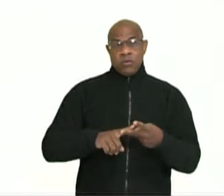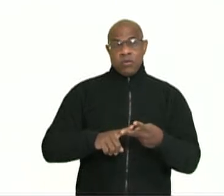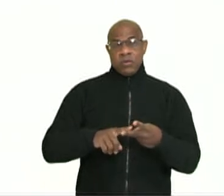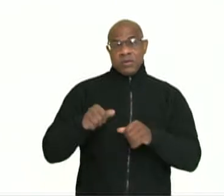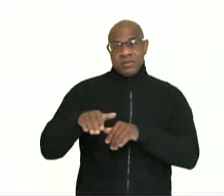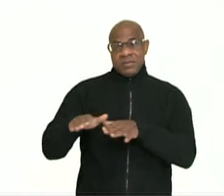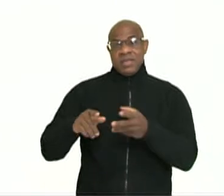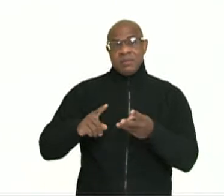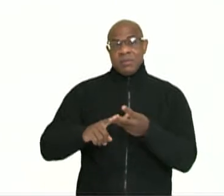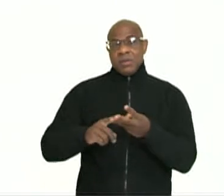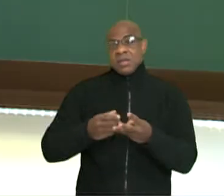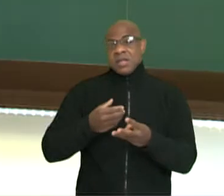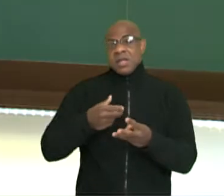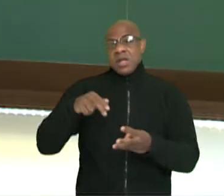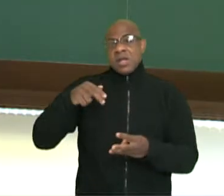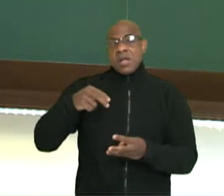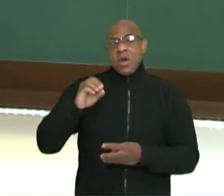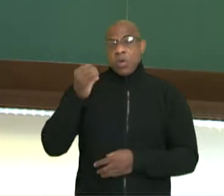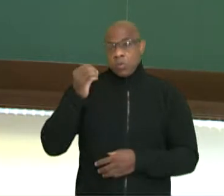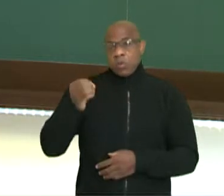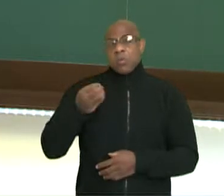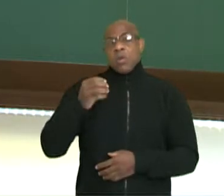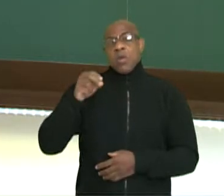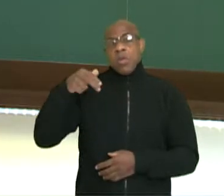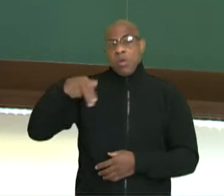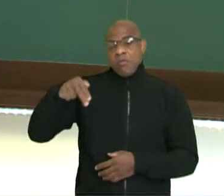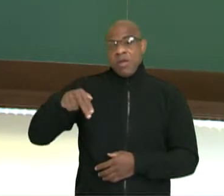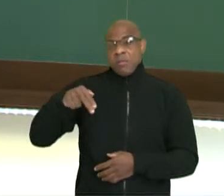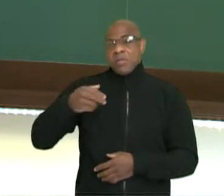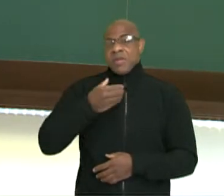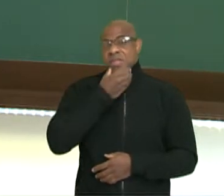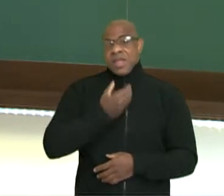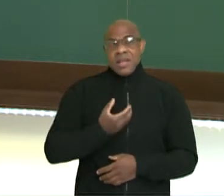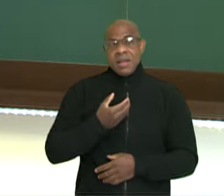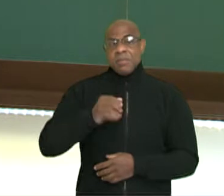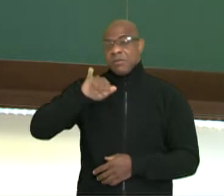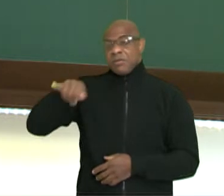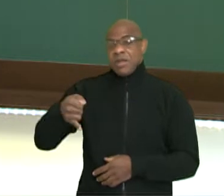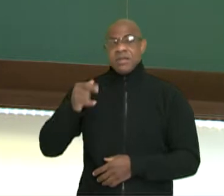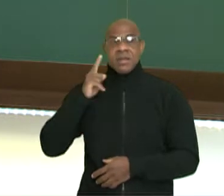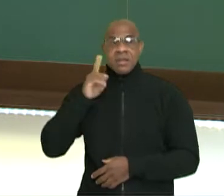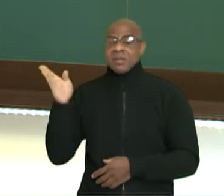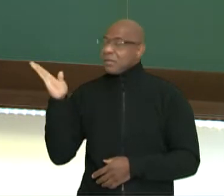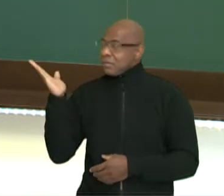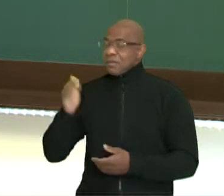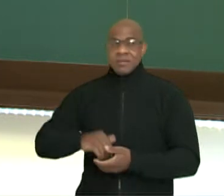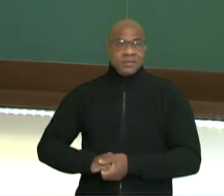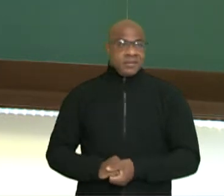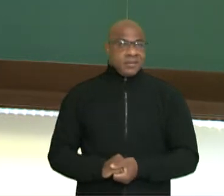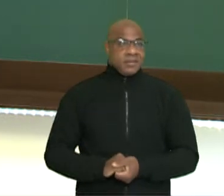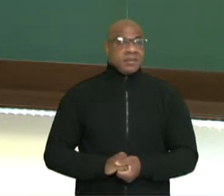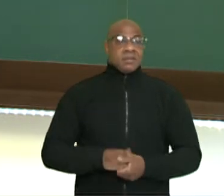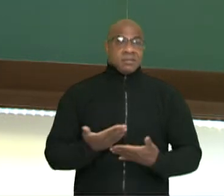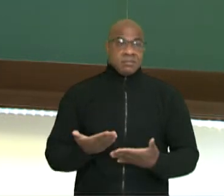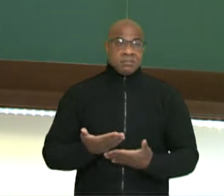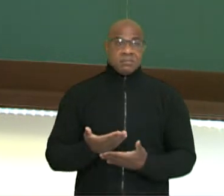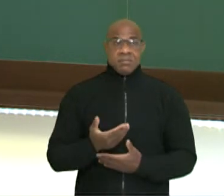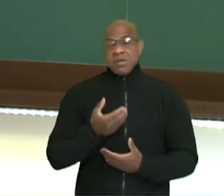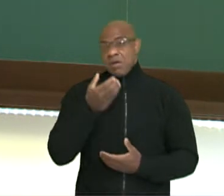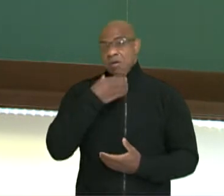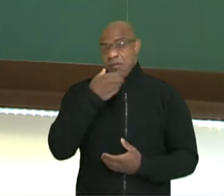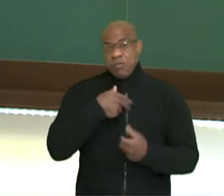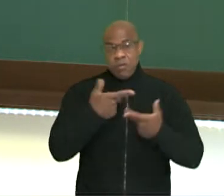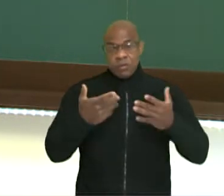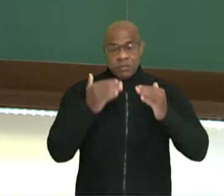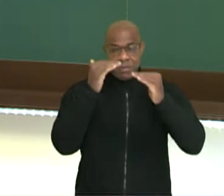janeiro. Ok? Então, ela pega o inverno, pega a primavera e um comecinho do verão. Então, pegou ali